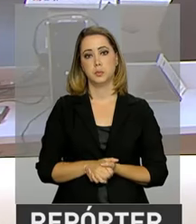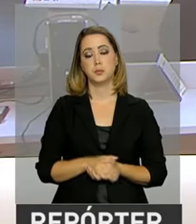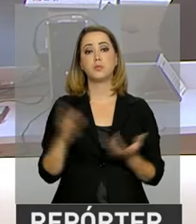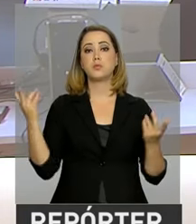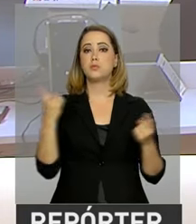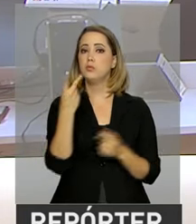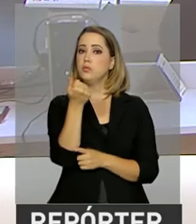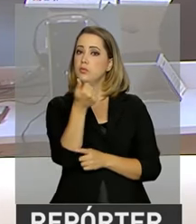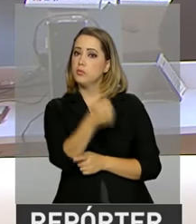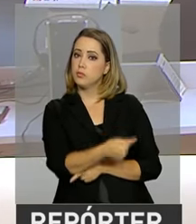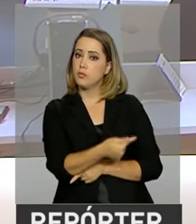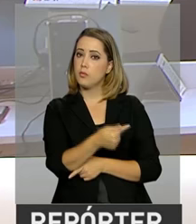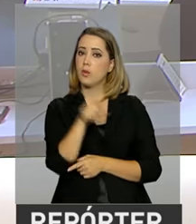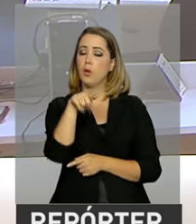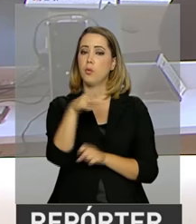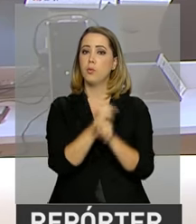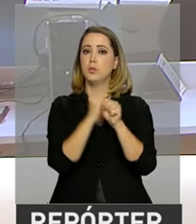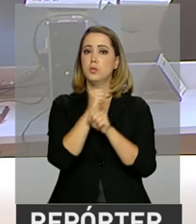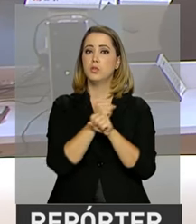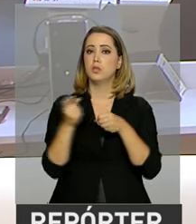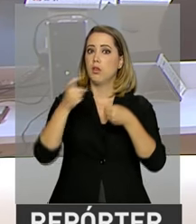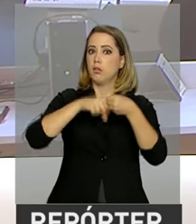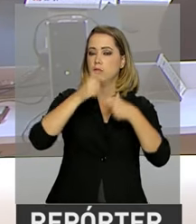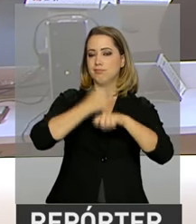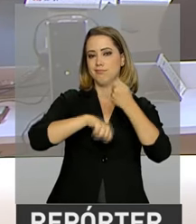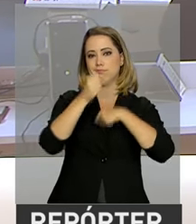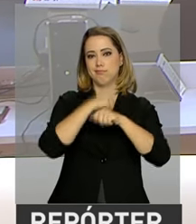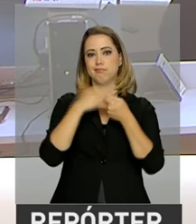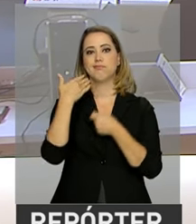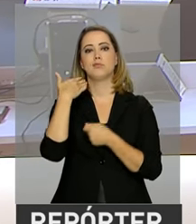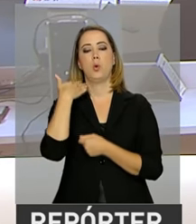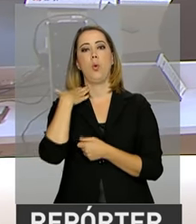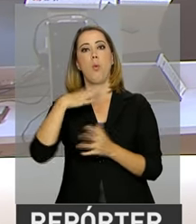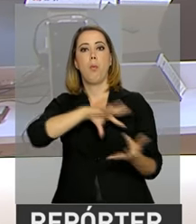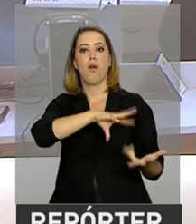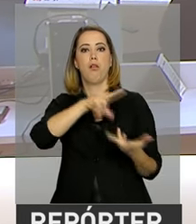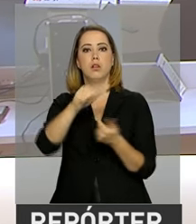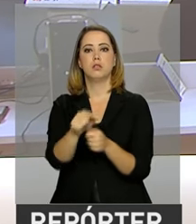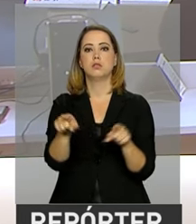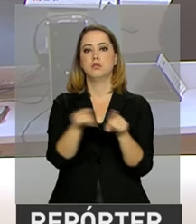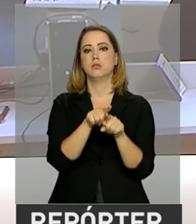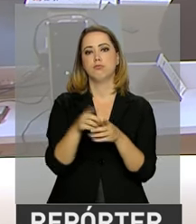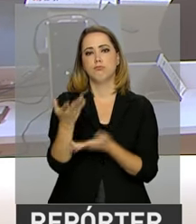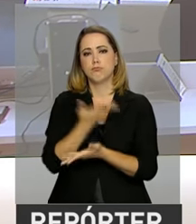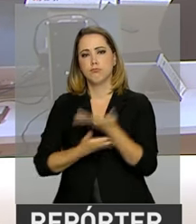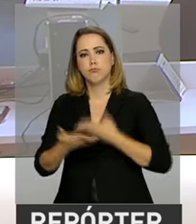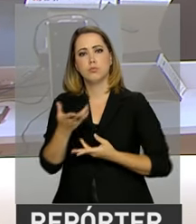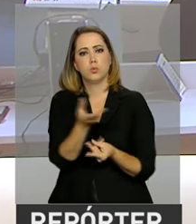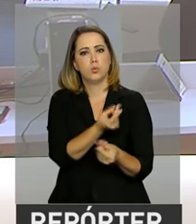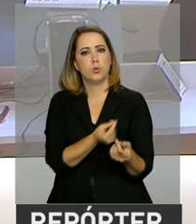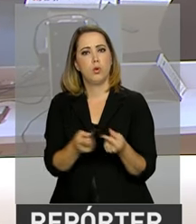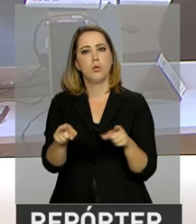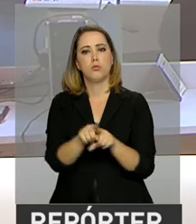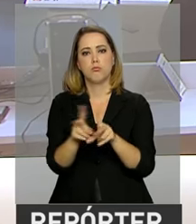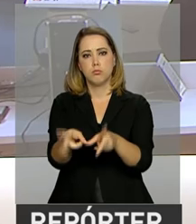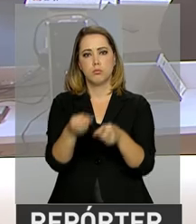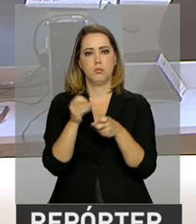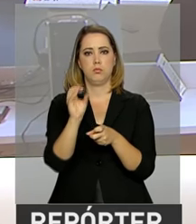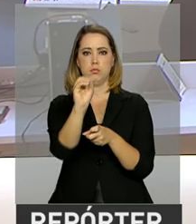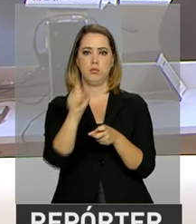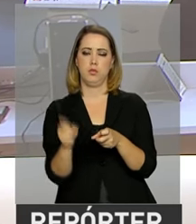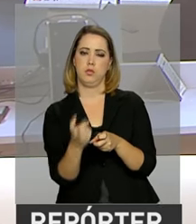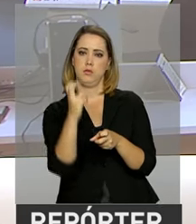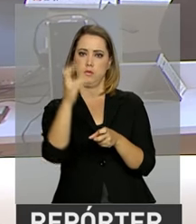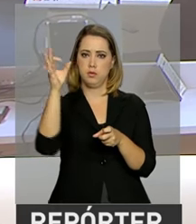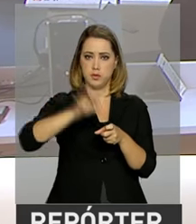2017 deve ser o ano da retomada da economia o Banco Mundial e o mercado financeiro prevêem um crescimento de 5% no